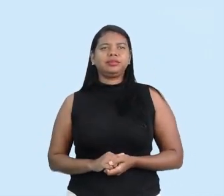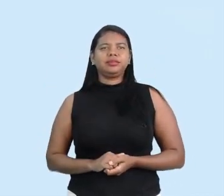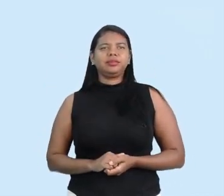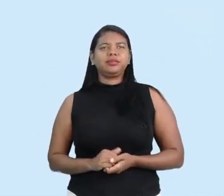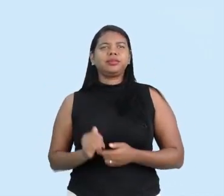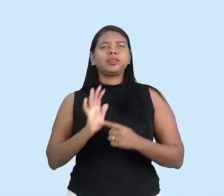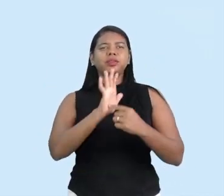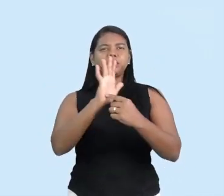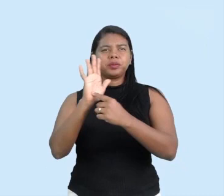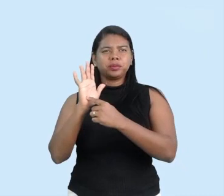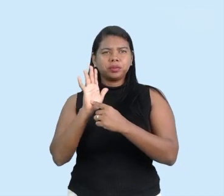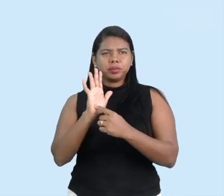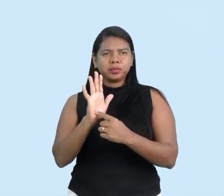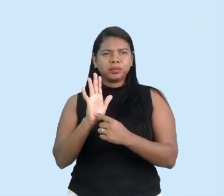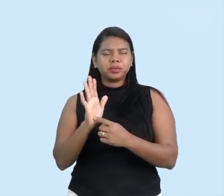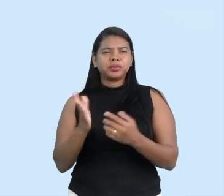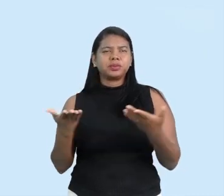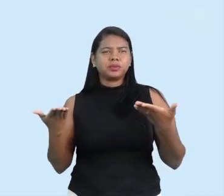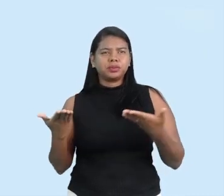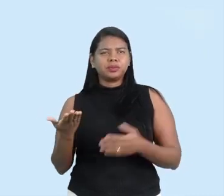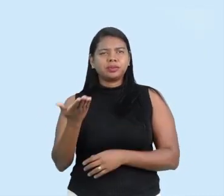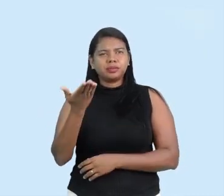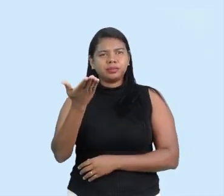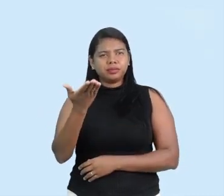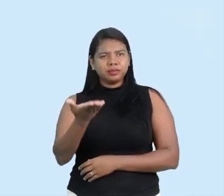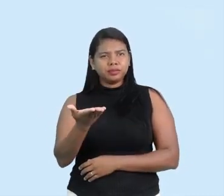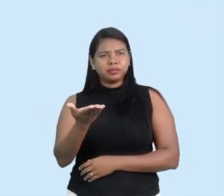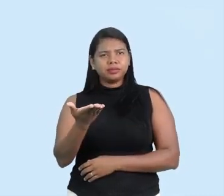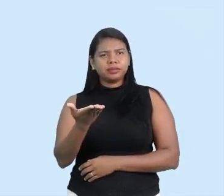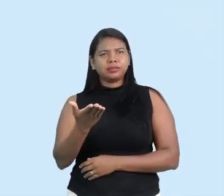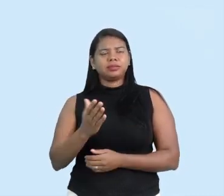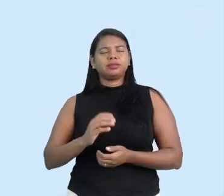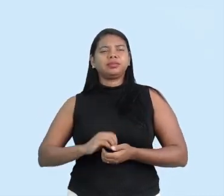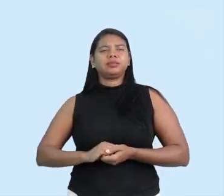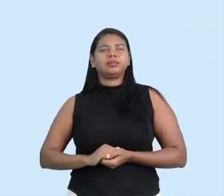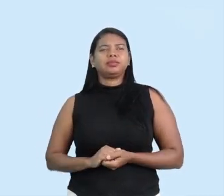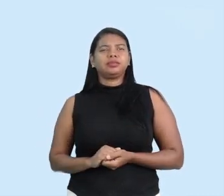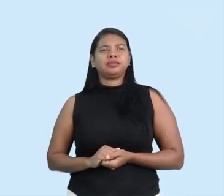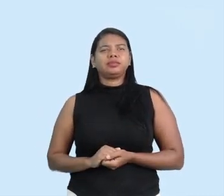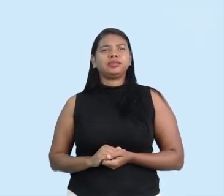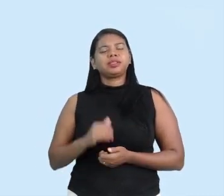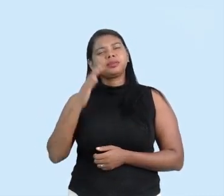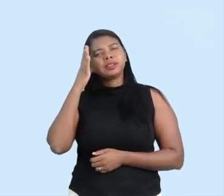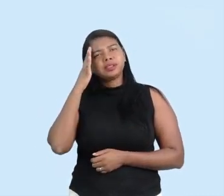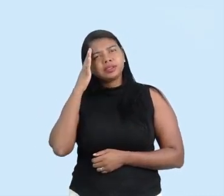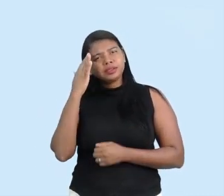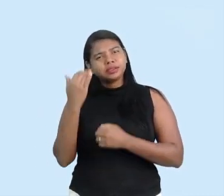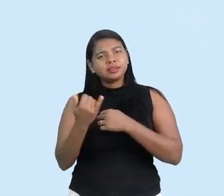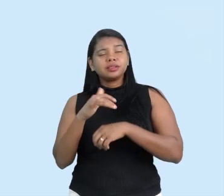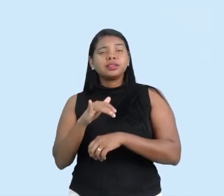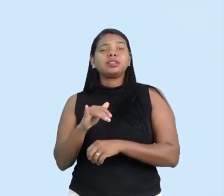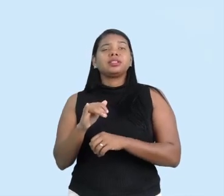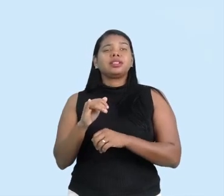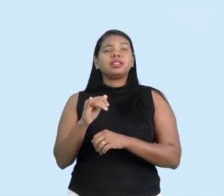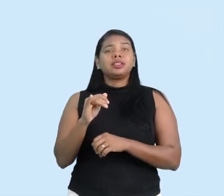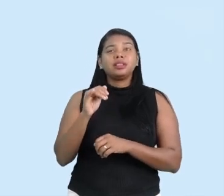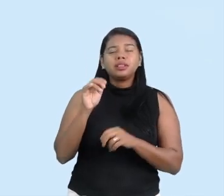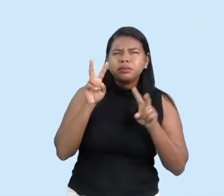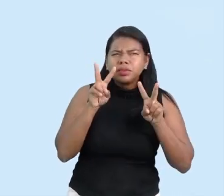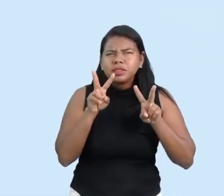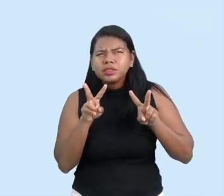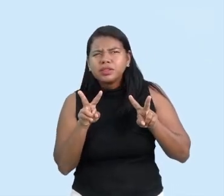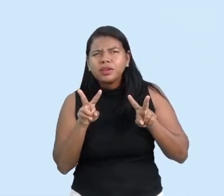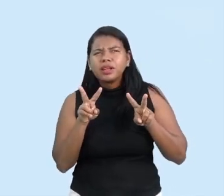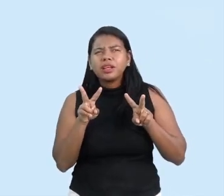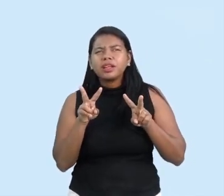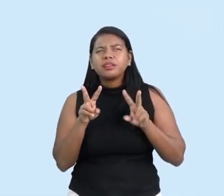da forma corrida, você vê que dá para enganar. Dá para enganar, mas se a pessoa pegar e der um zoom, vai ver algumas arestas ali que a